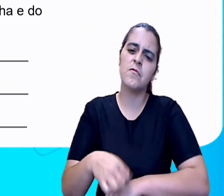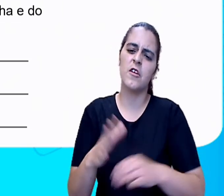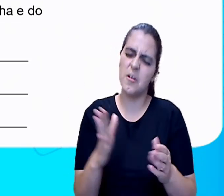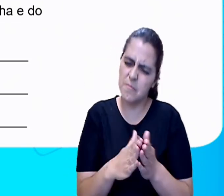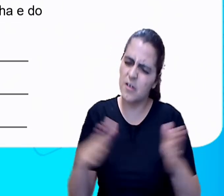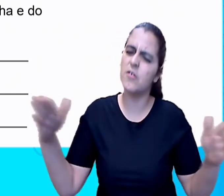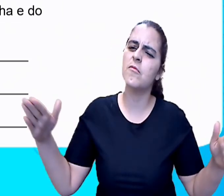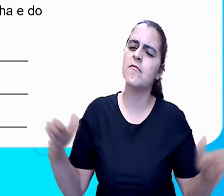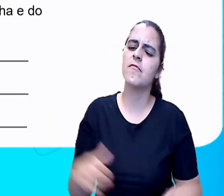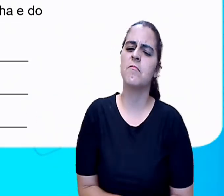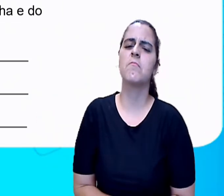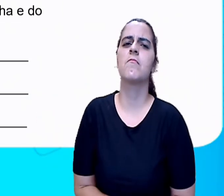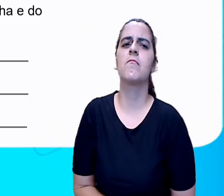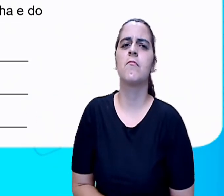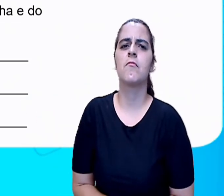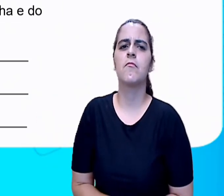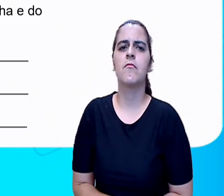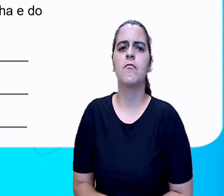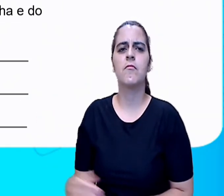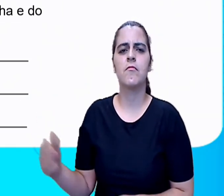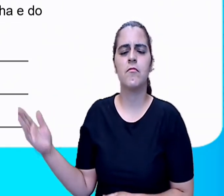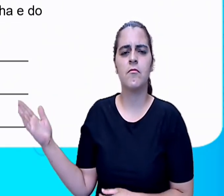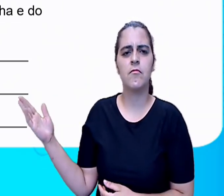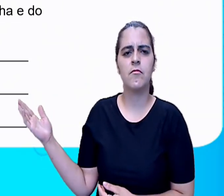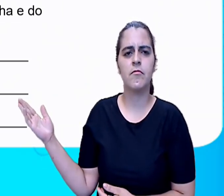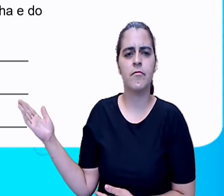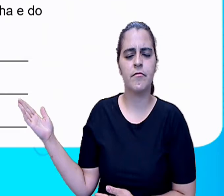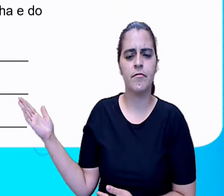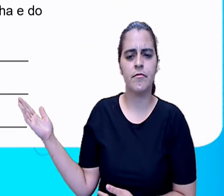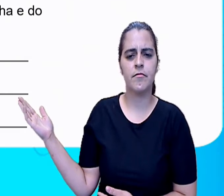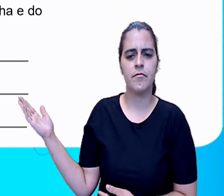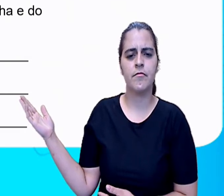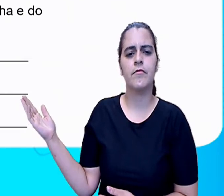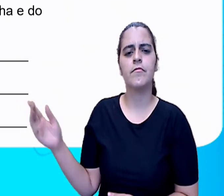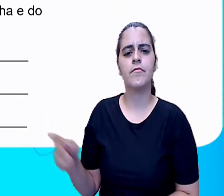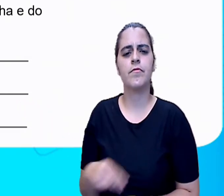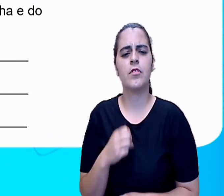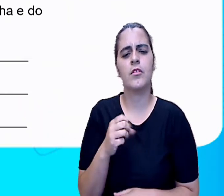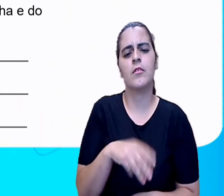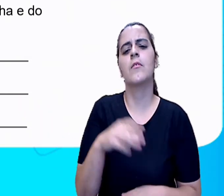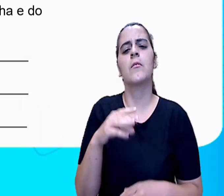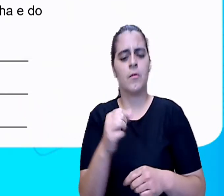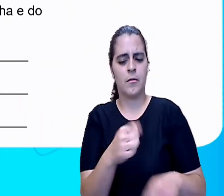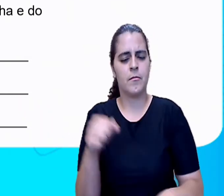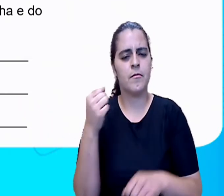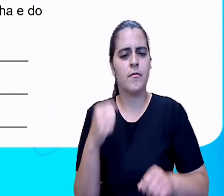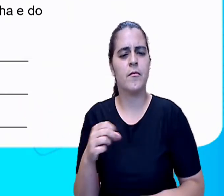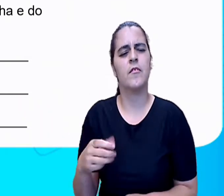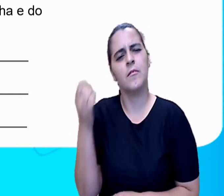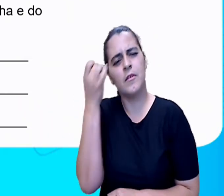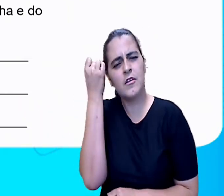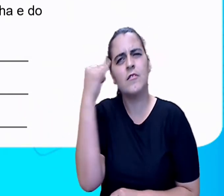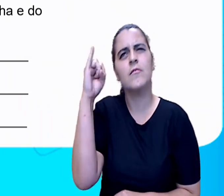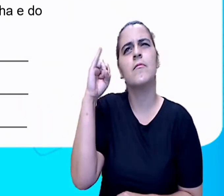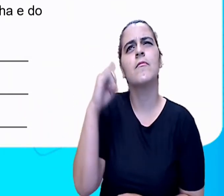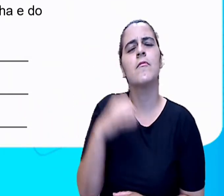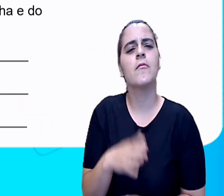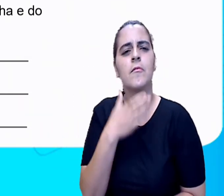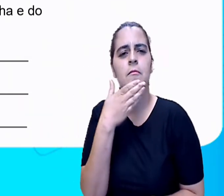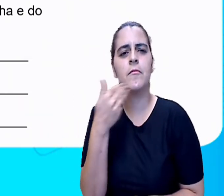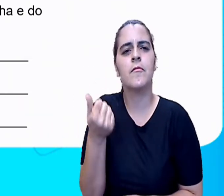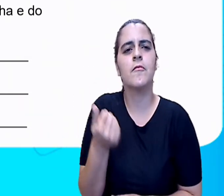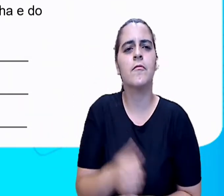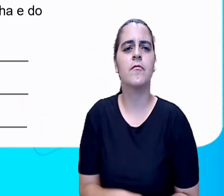segunda opção, e também é bem maior do que a régua escolar. Então, o cabo de vassoura me daria muito